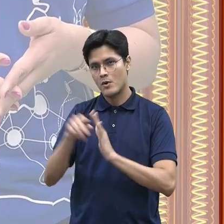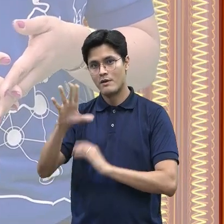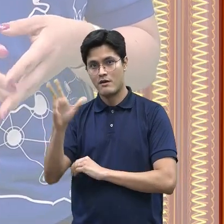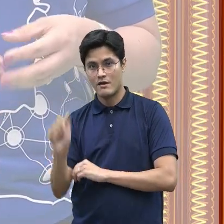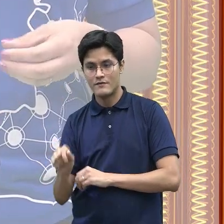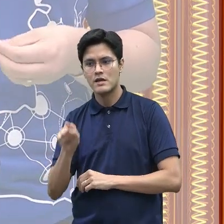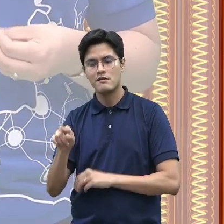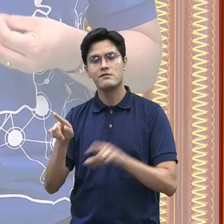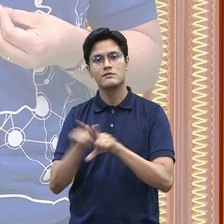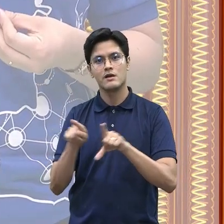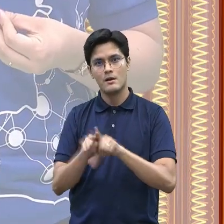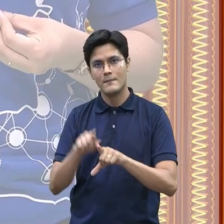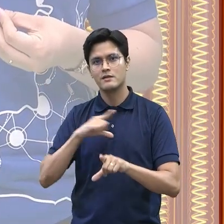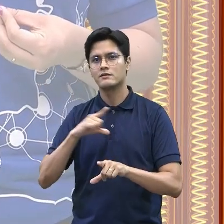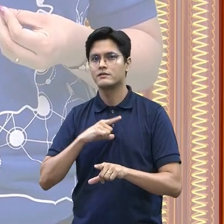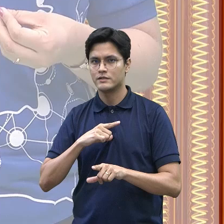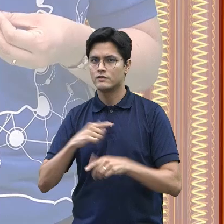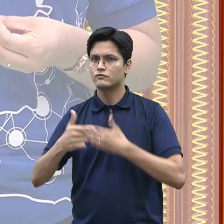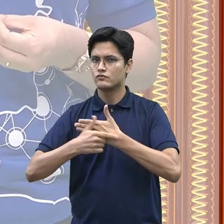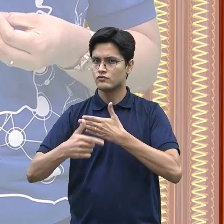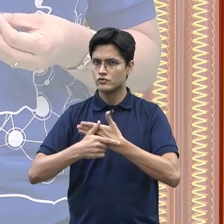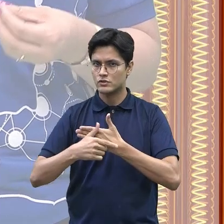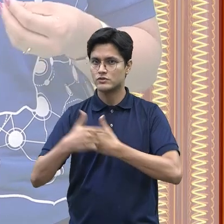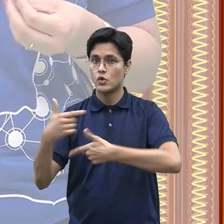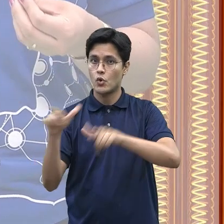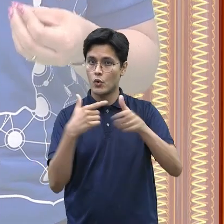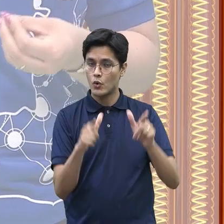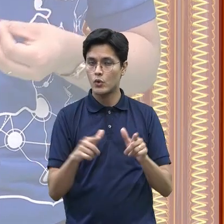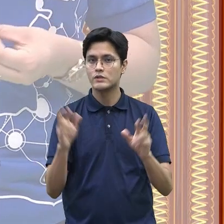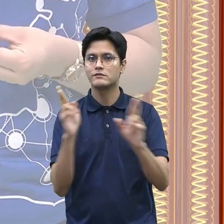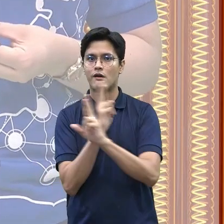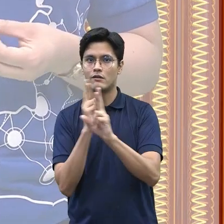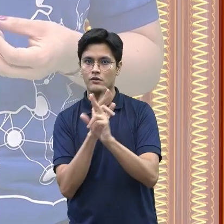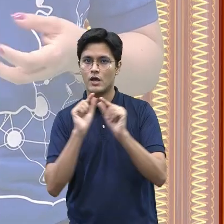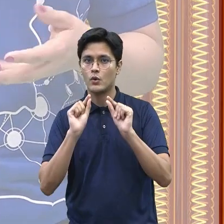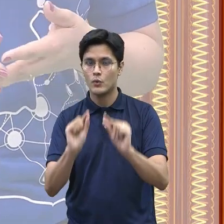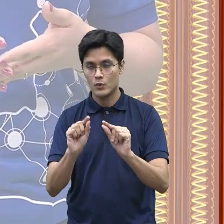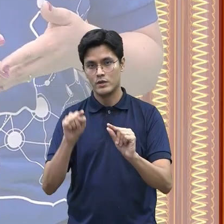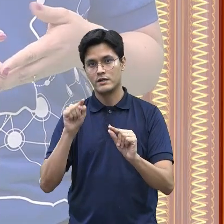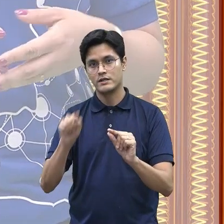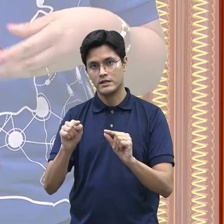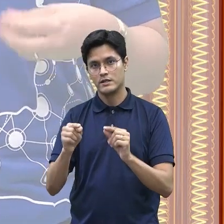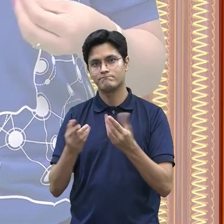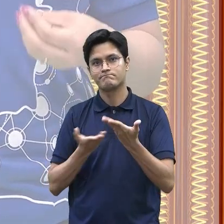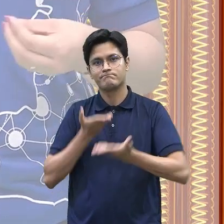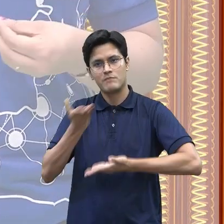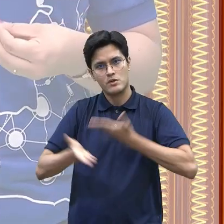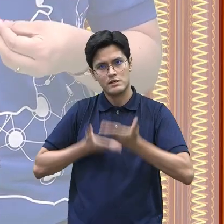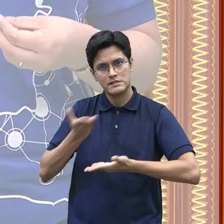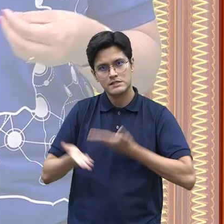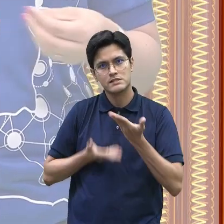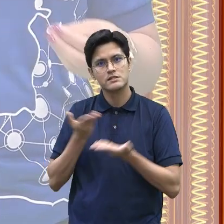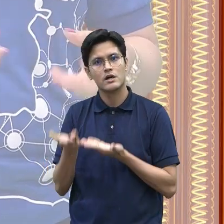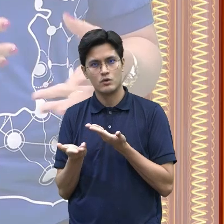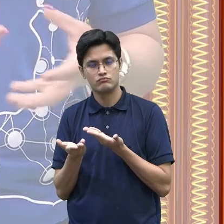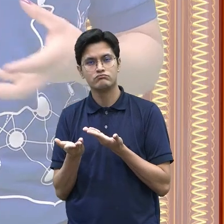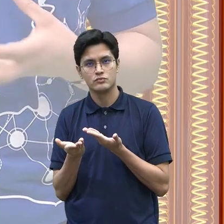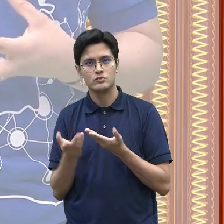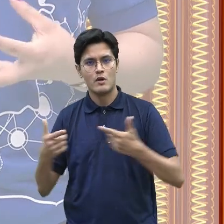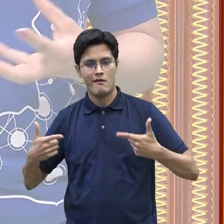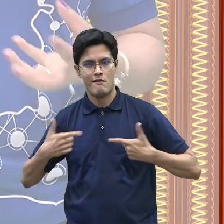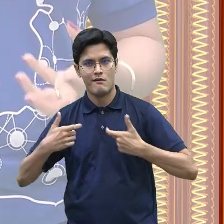também desempenhavam outros papéis, como também em relação à mediação de guerras, de conflitos